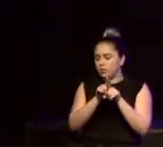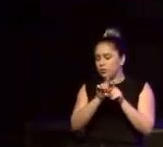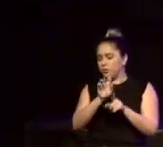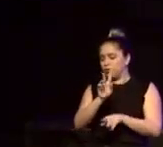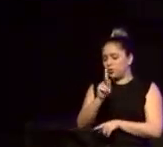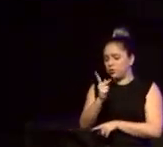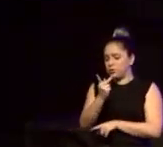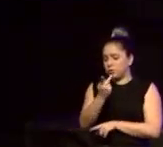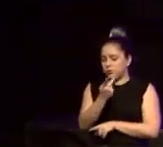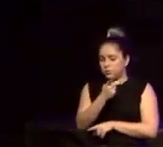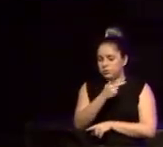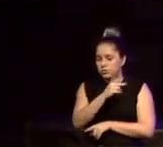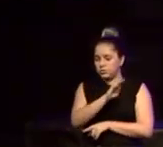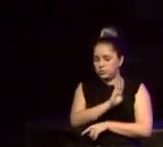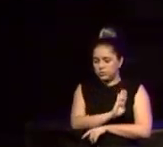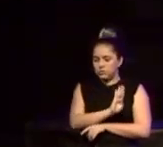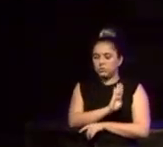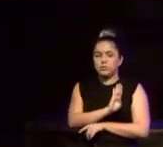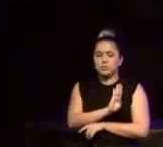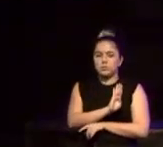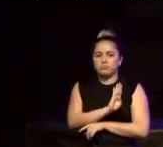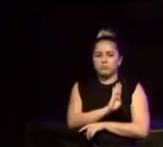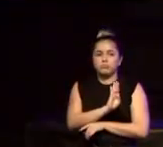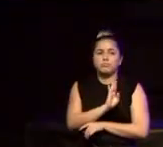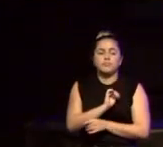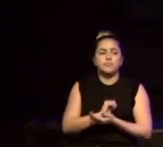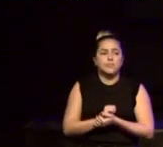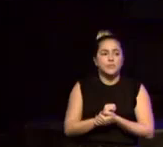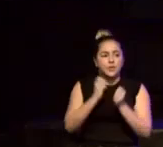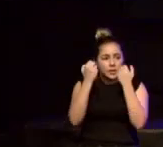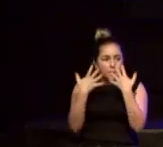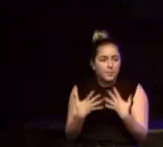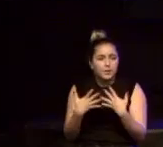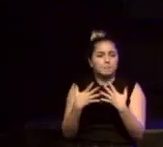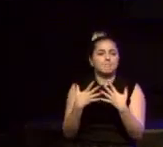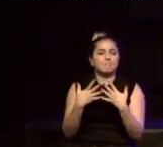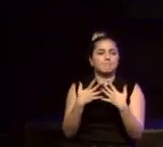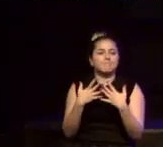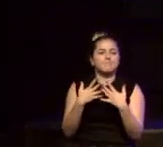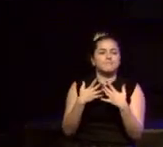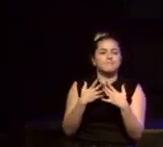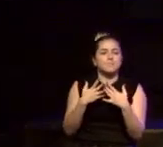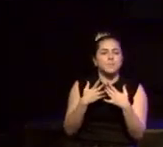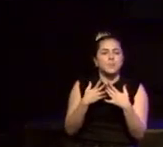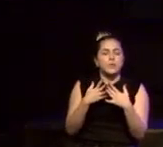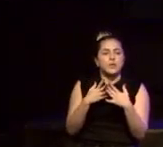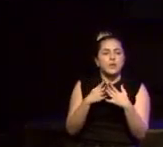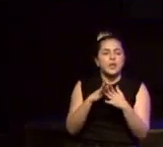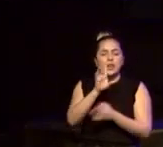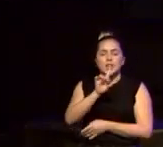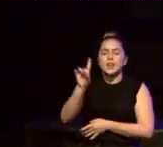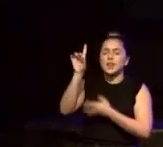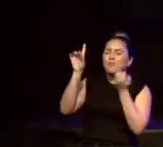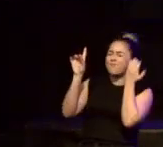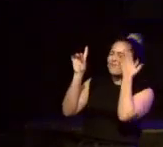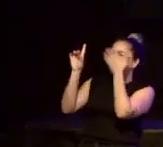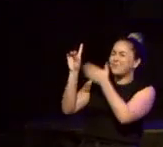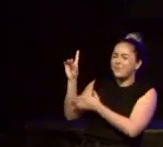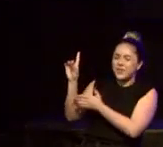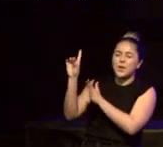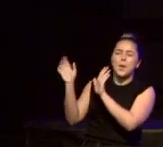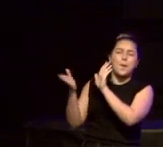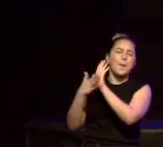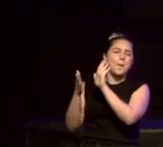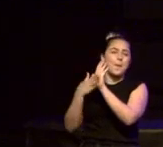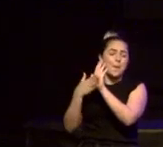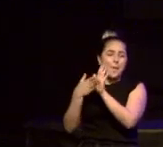palavra aqui. Apeguemo-nos firmemente, sem vacilar, à esperança que professamos, porque Deus é fiel para cumprir a sua